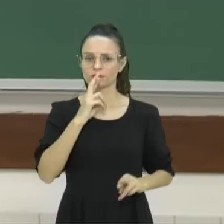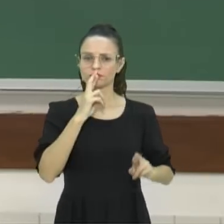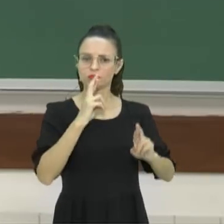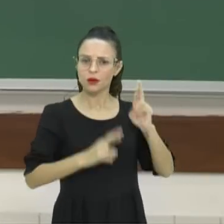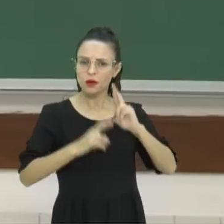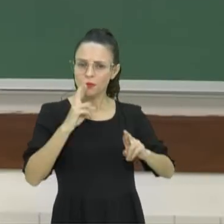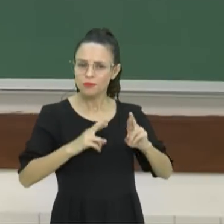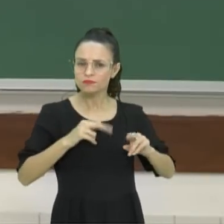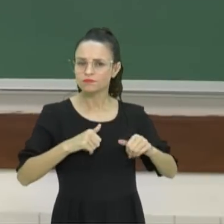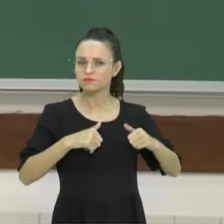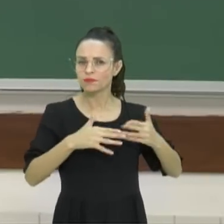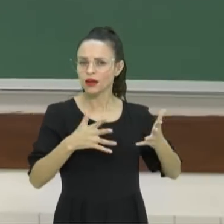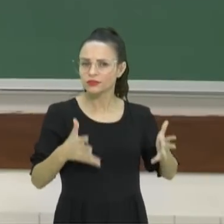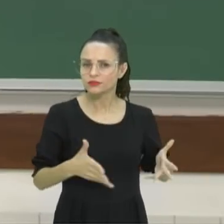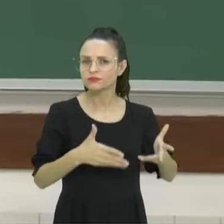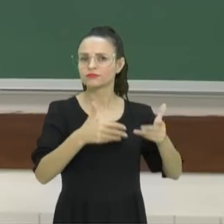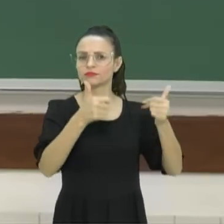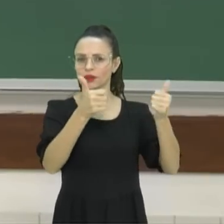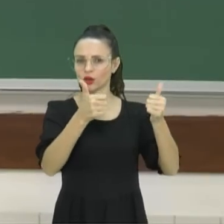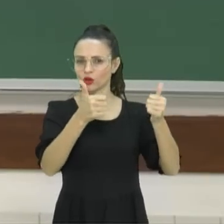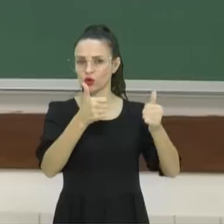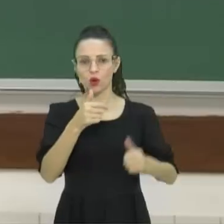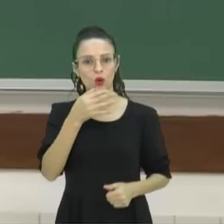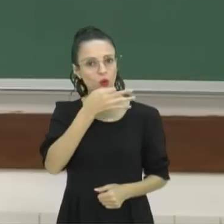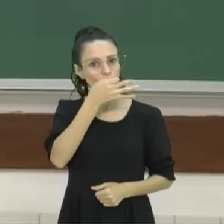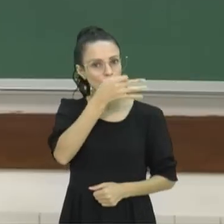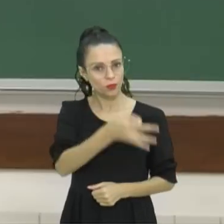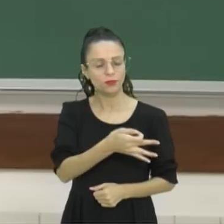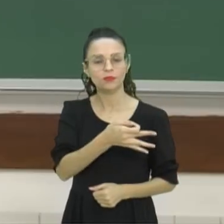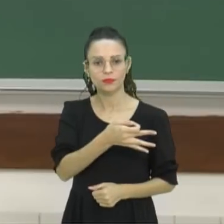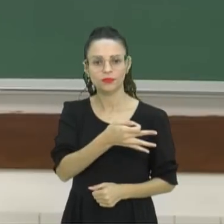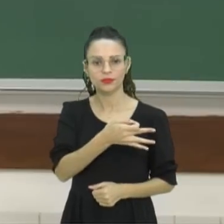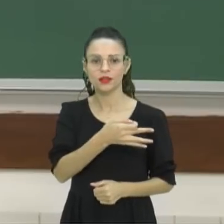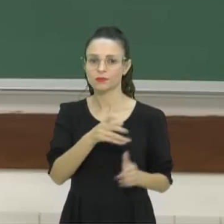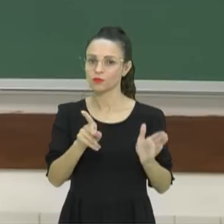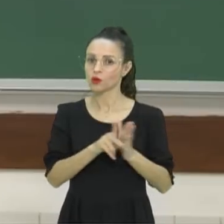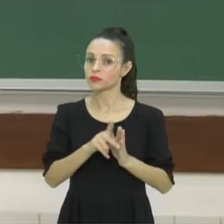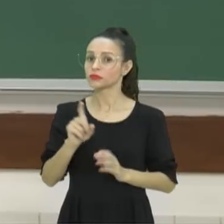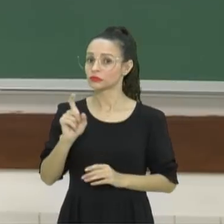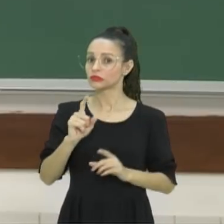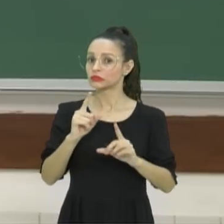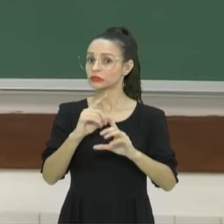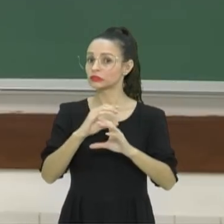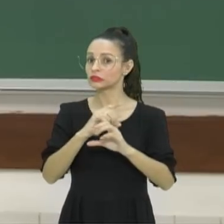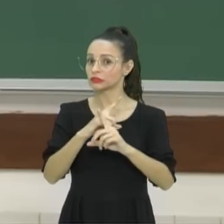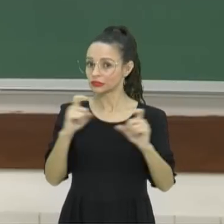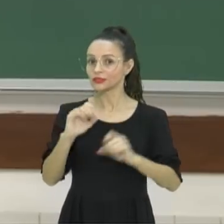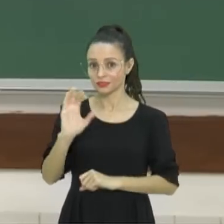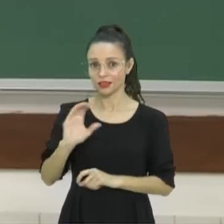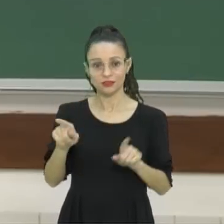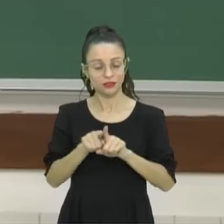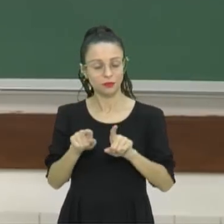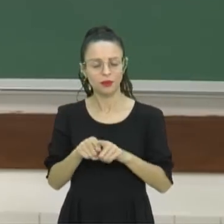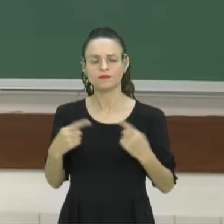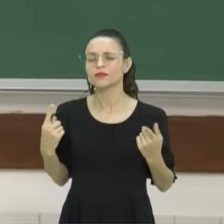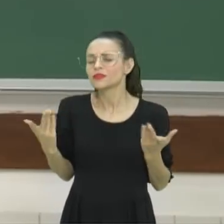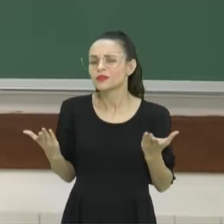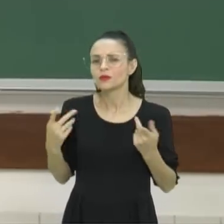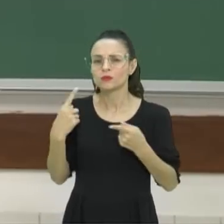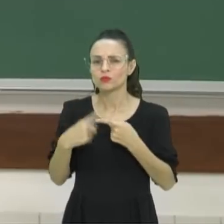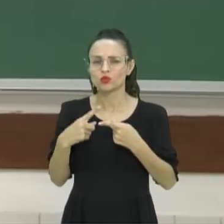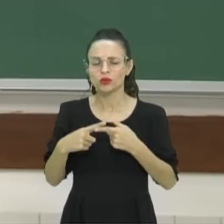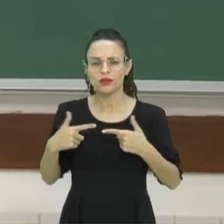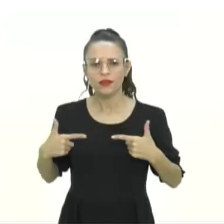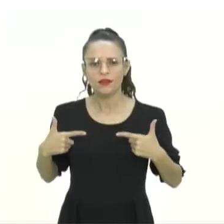resultados mais satisfatórios do ponto de vista da ciência, inclusive. Então, por que a Guerra Fria